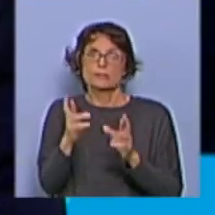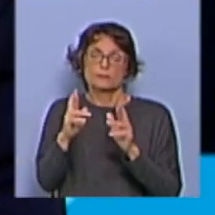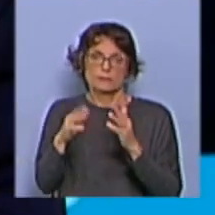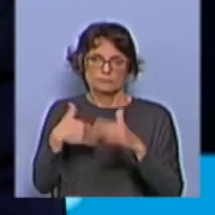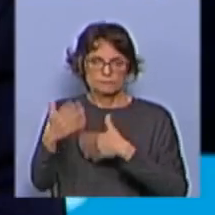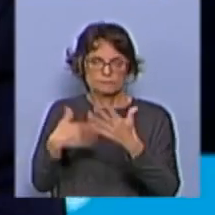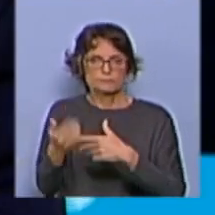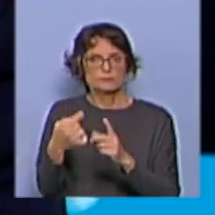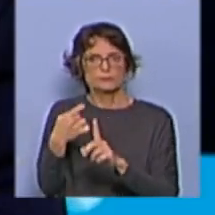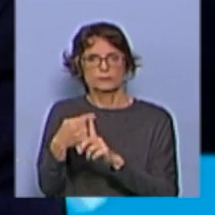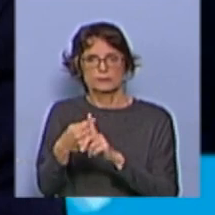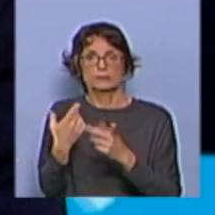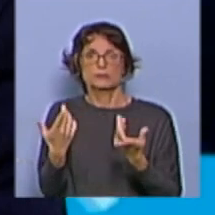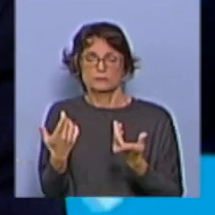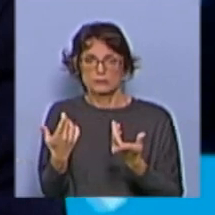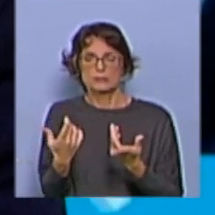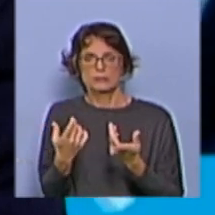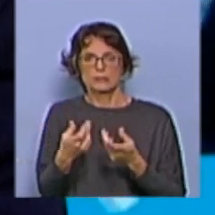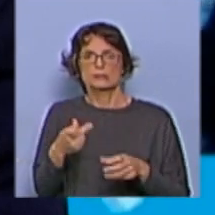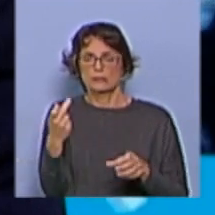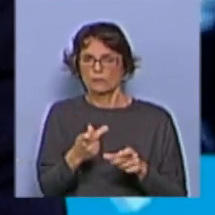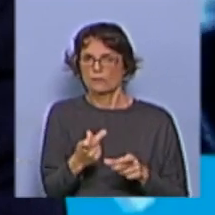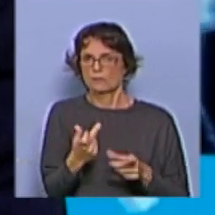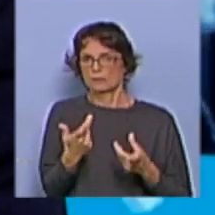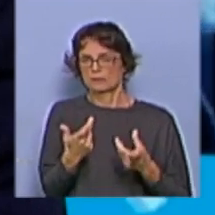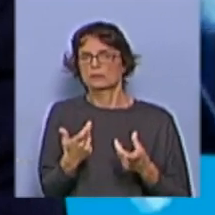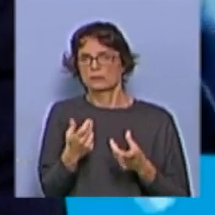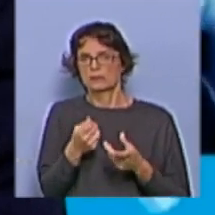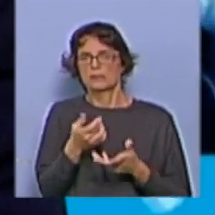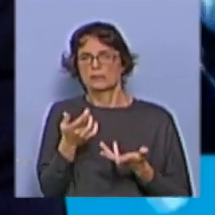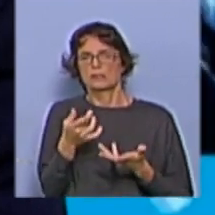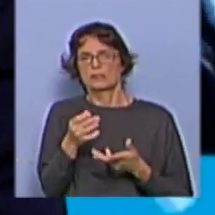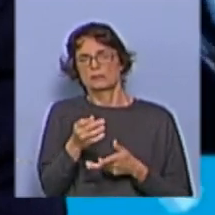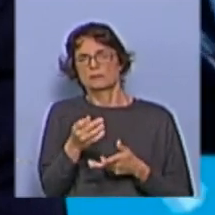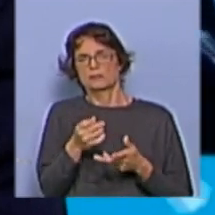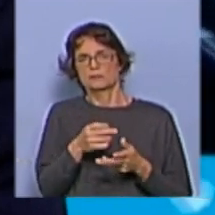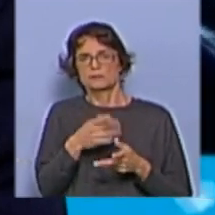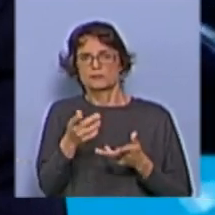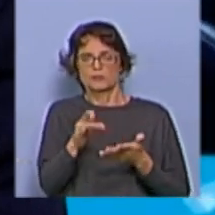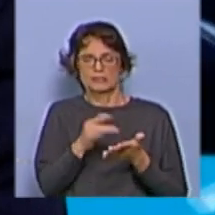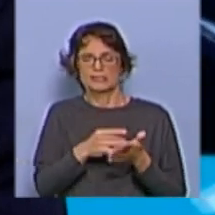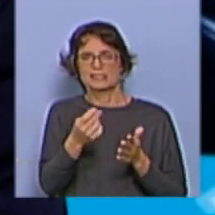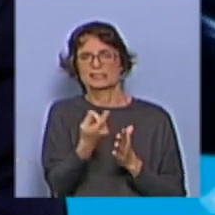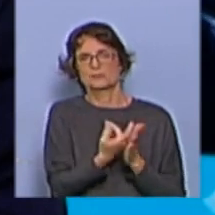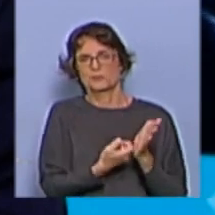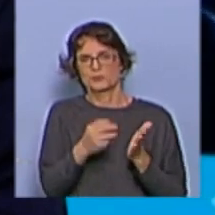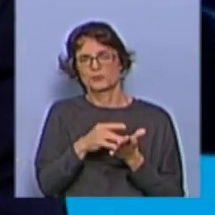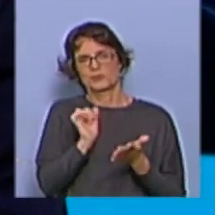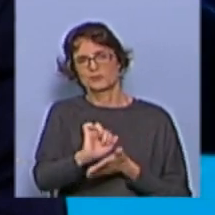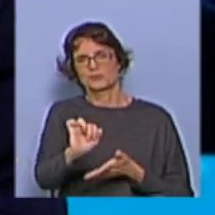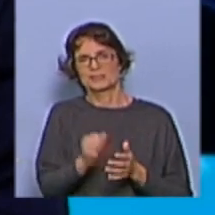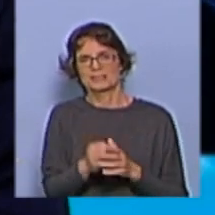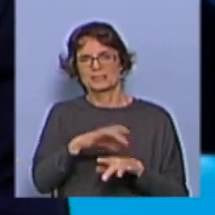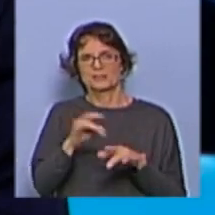que a quarentena ajude a responder a estas 40 perguntas sobre a pandemia. Muito obrigado, professor Milton Castro Henriques, por ter estado aqui no programa